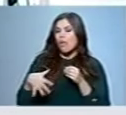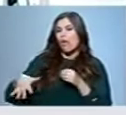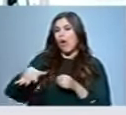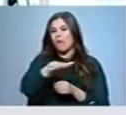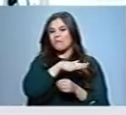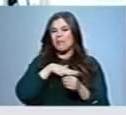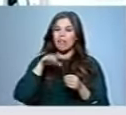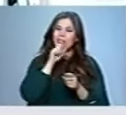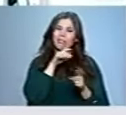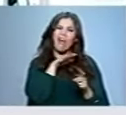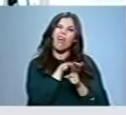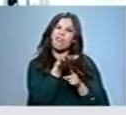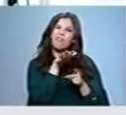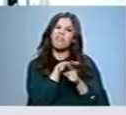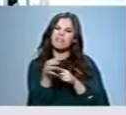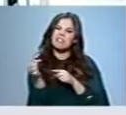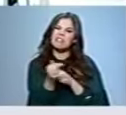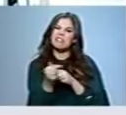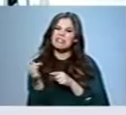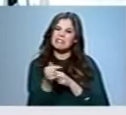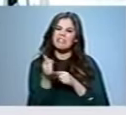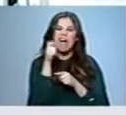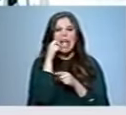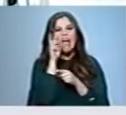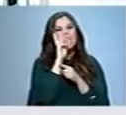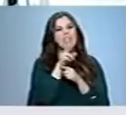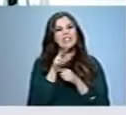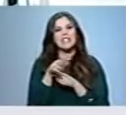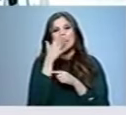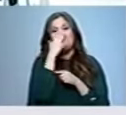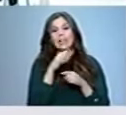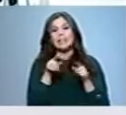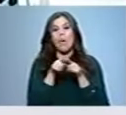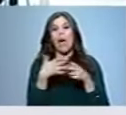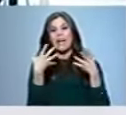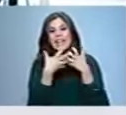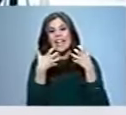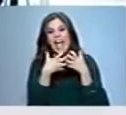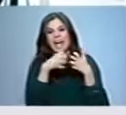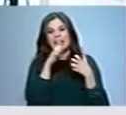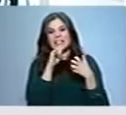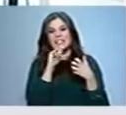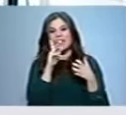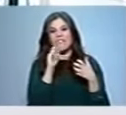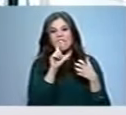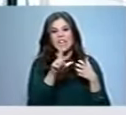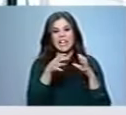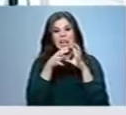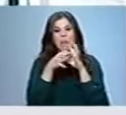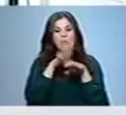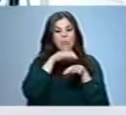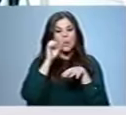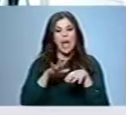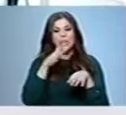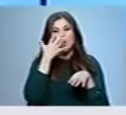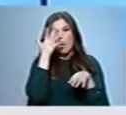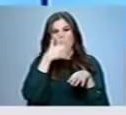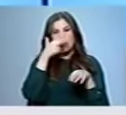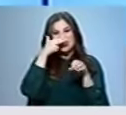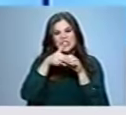por traduzir-se um bocado numa... É quase uma guerra civil em torno do petróleo, não é? Não só isso, como também como as pessoas, como eles têm lá Boko